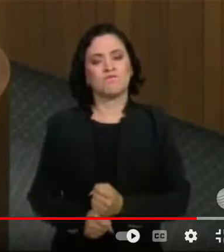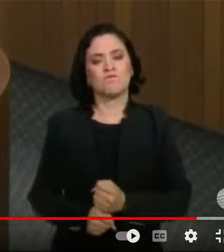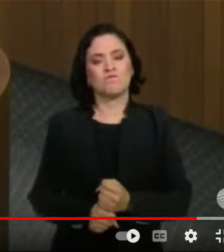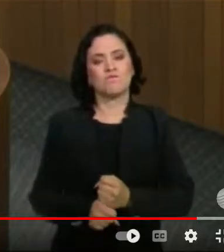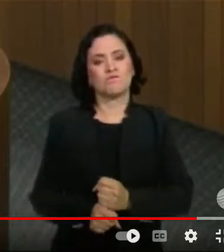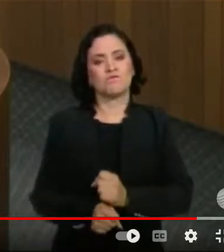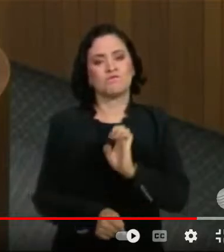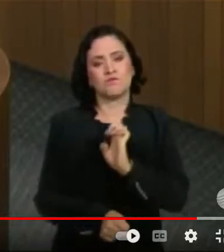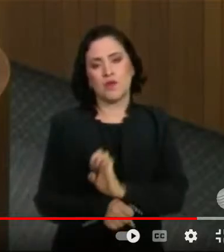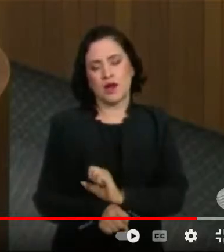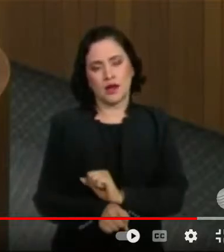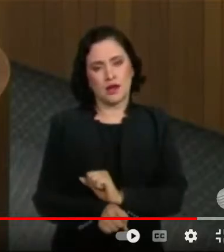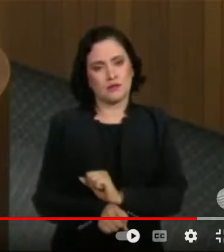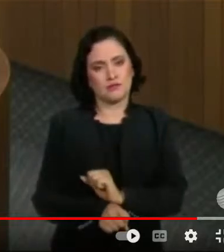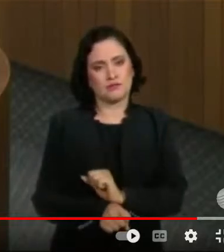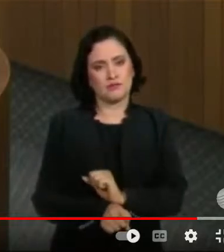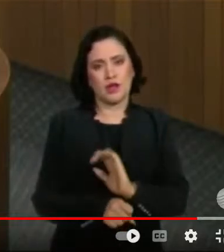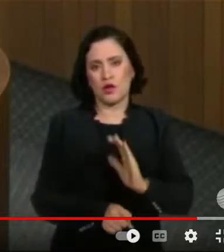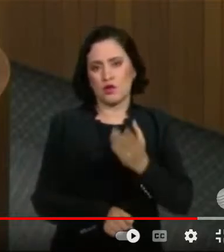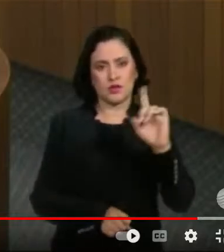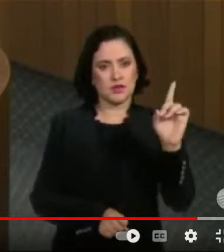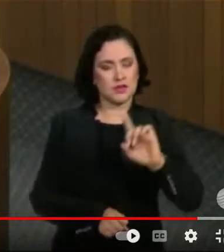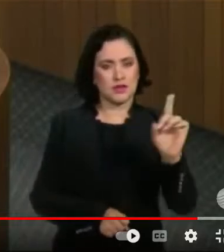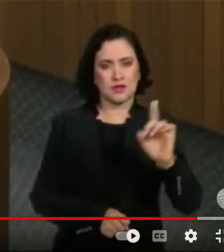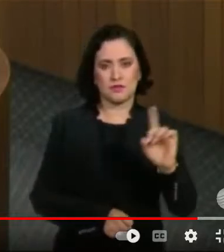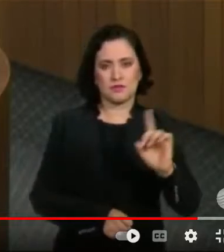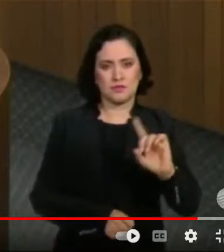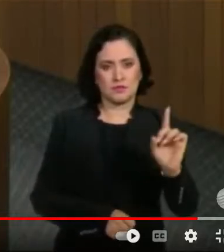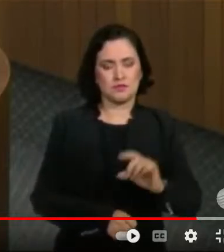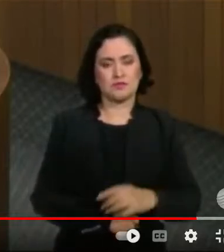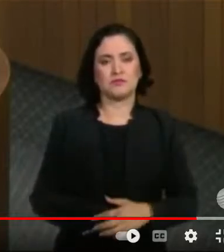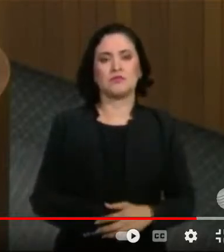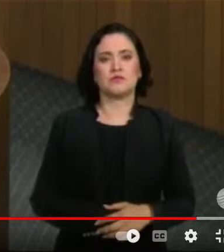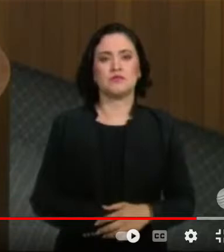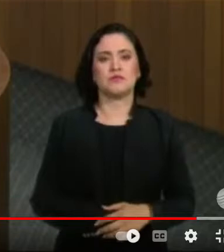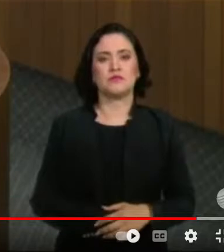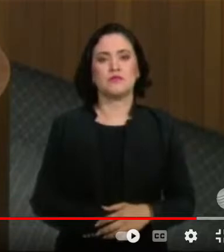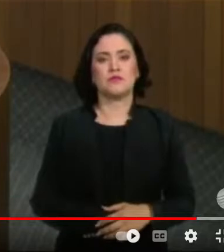feira rural que é feita pelo sindicato,